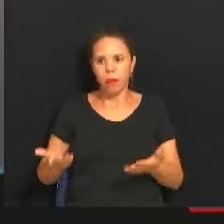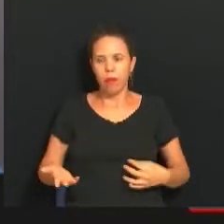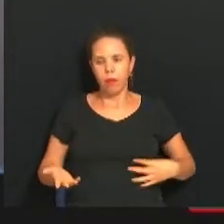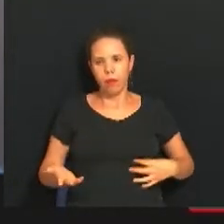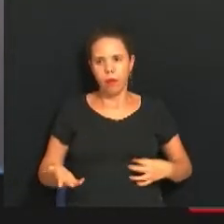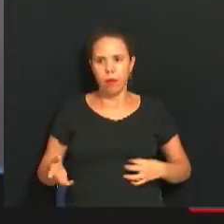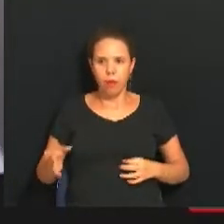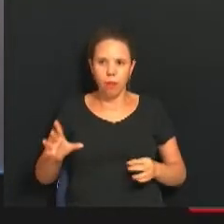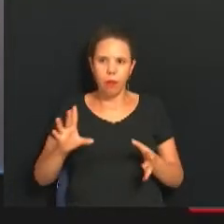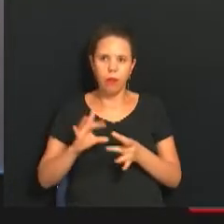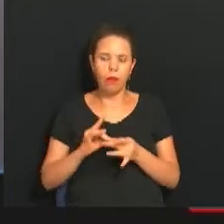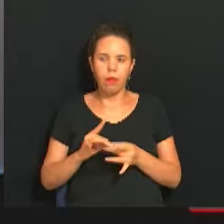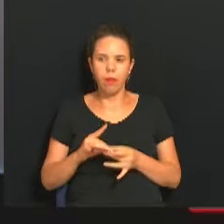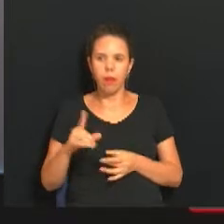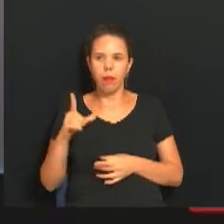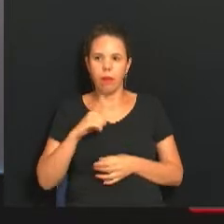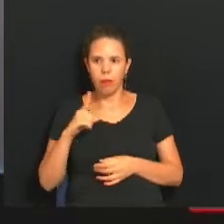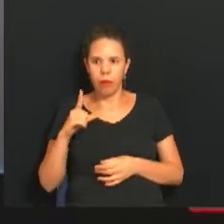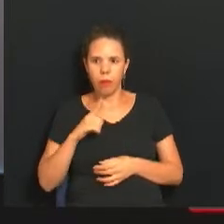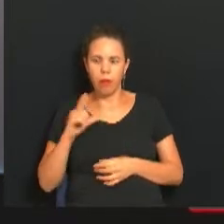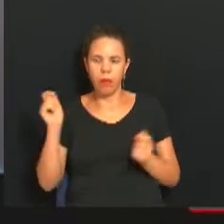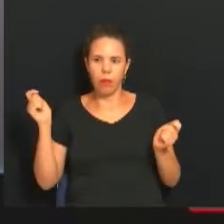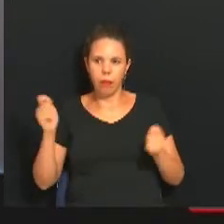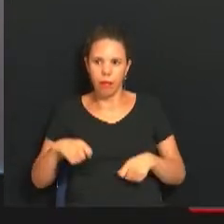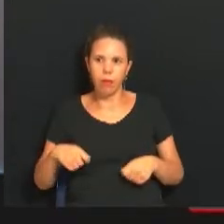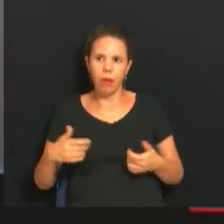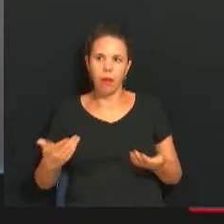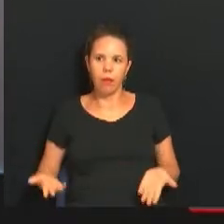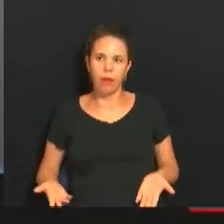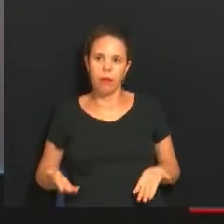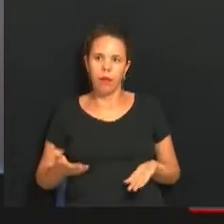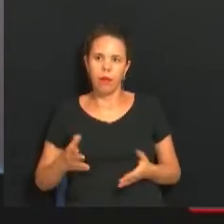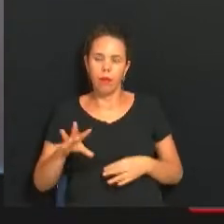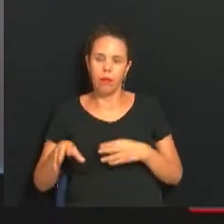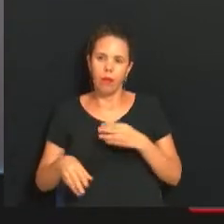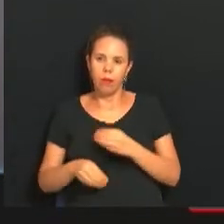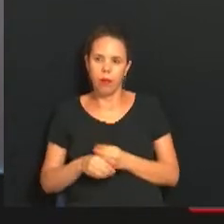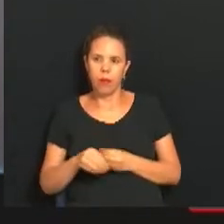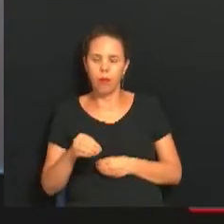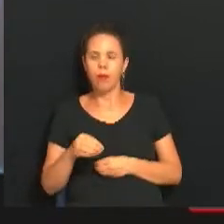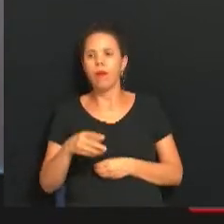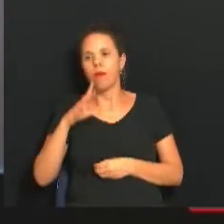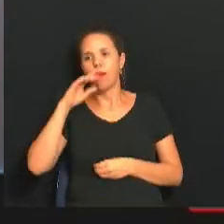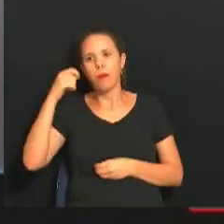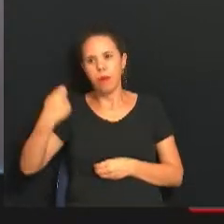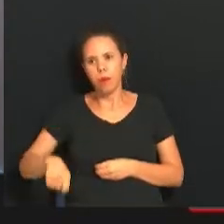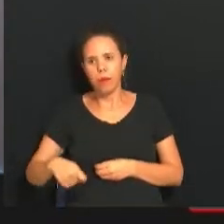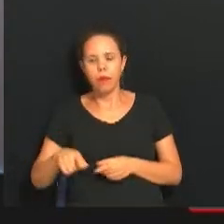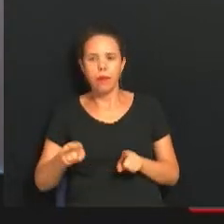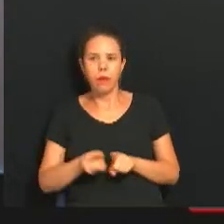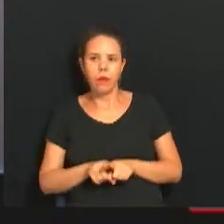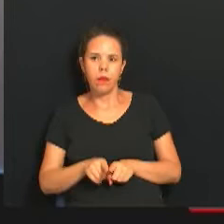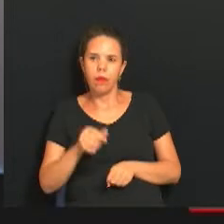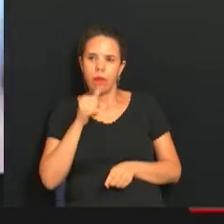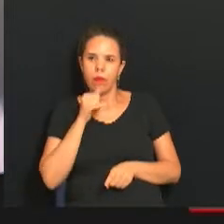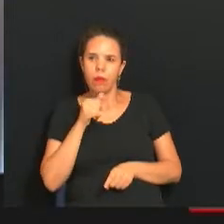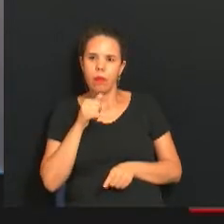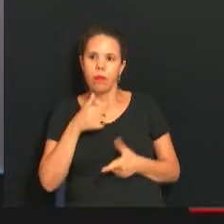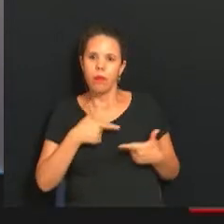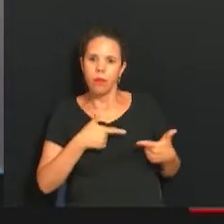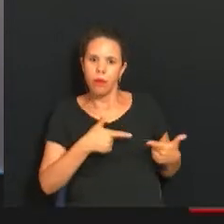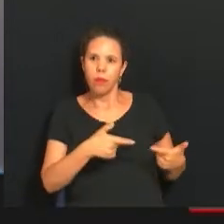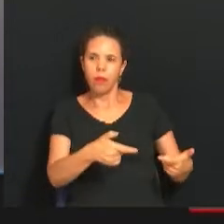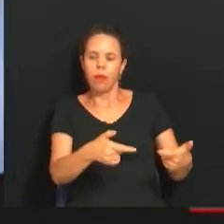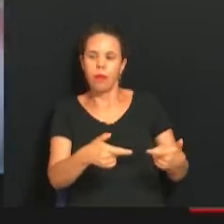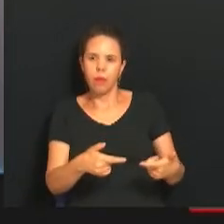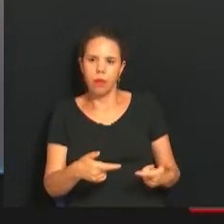aliança. Então, existiria a possibilidade de instalação na Ucrânia de mísseis, de